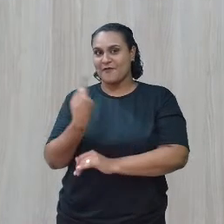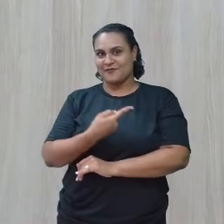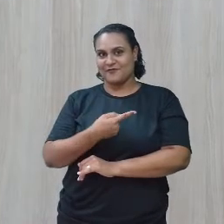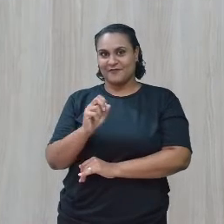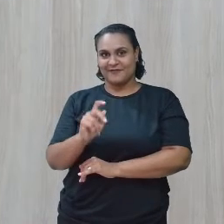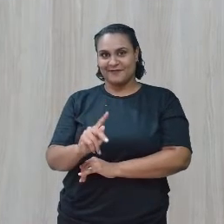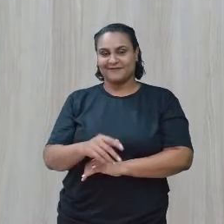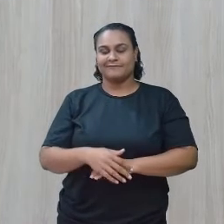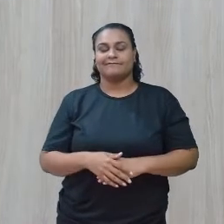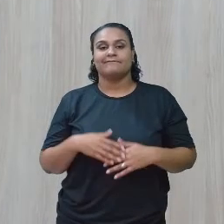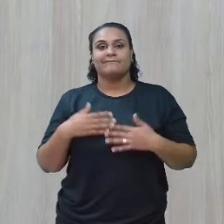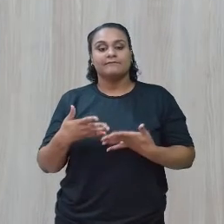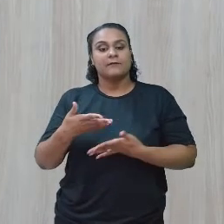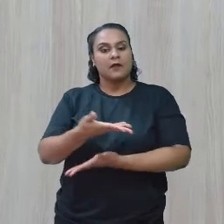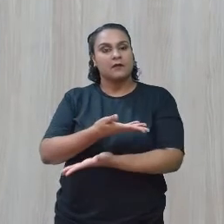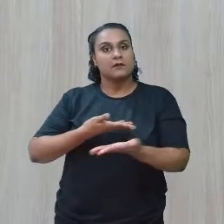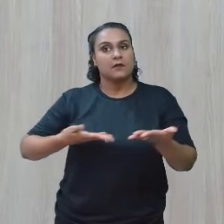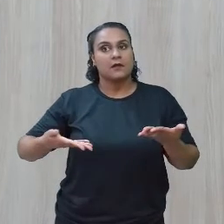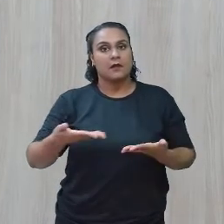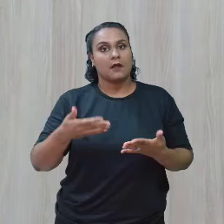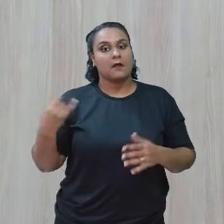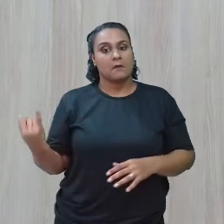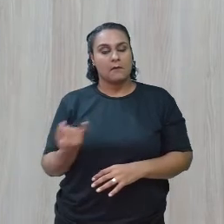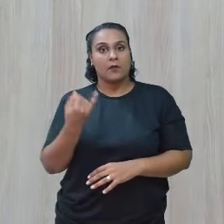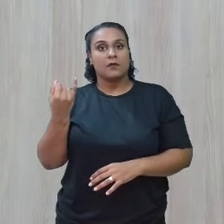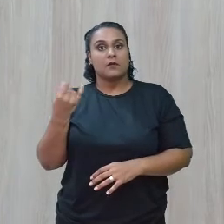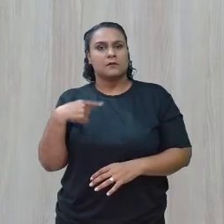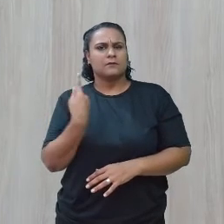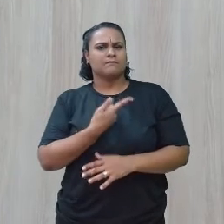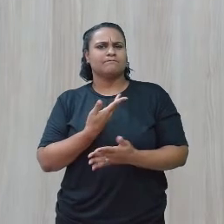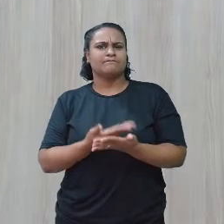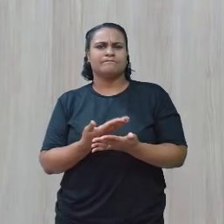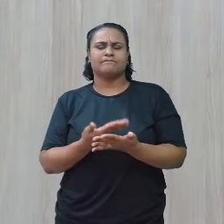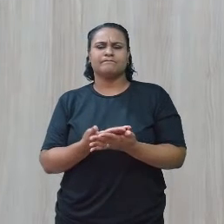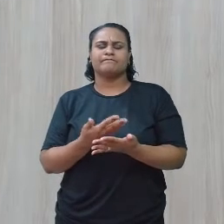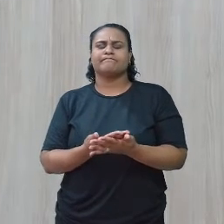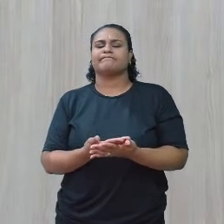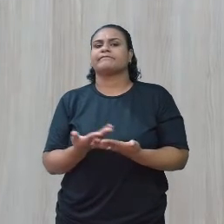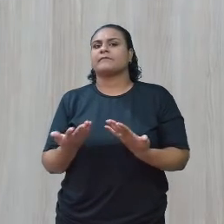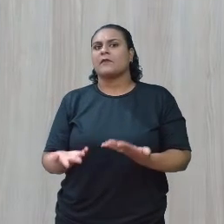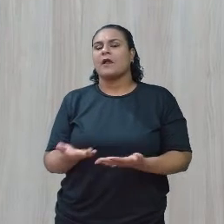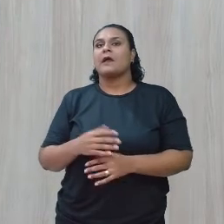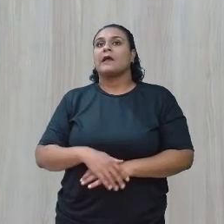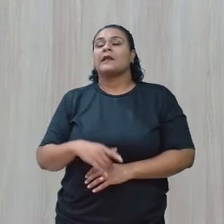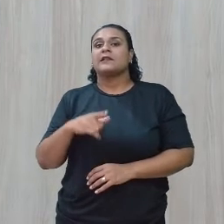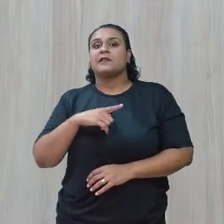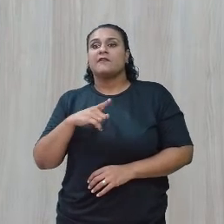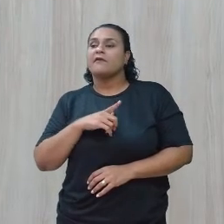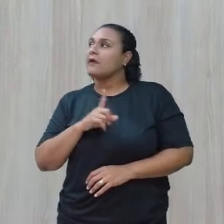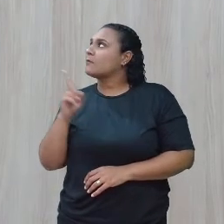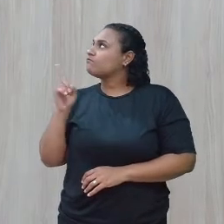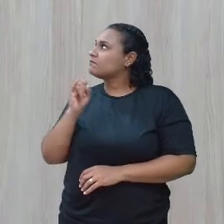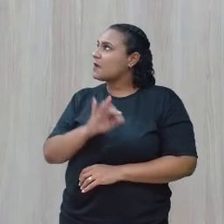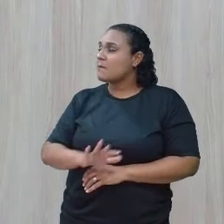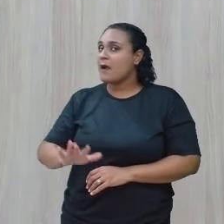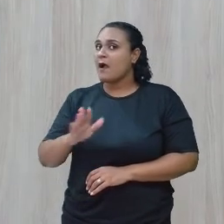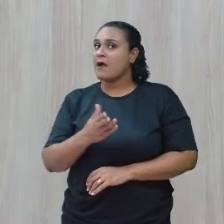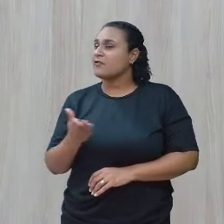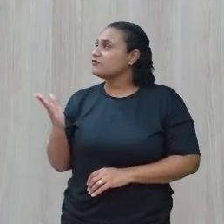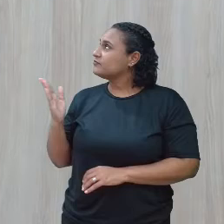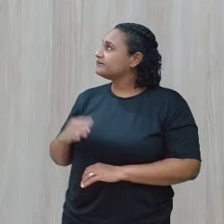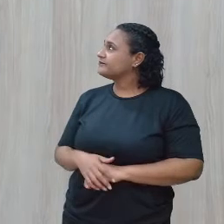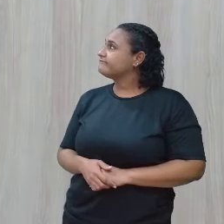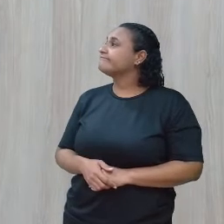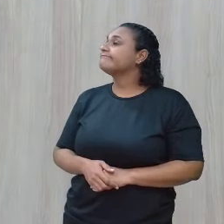certo? Então essa interação é muito importante para a nossa aula, então toda vez que você vê uma imagem lá de chat, coisas desse tipo, é